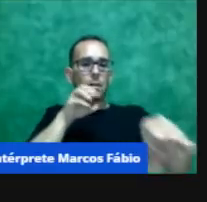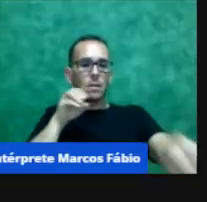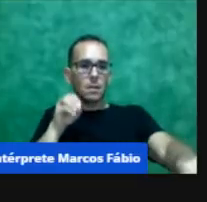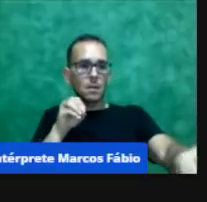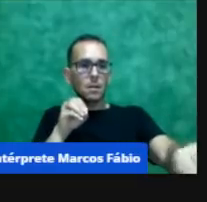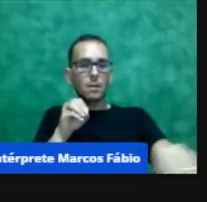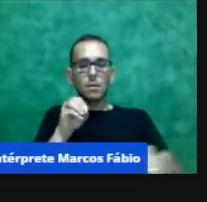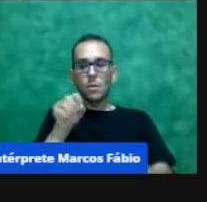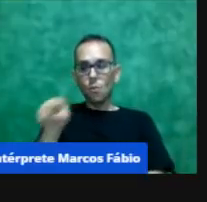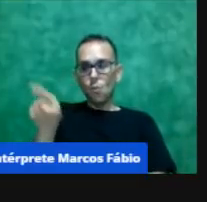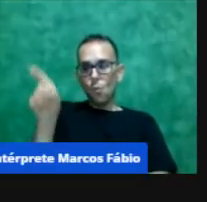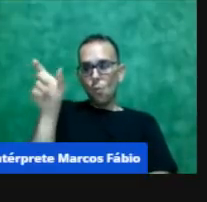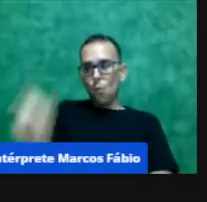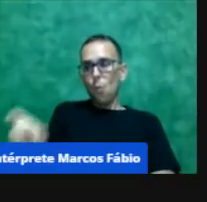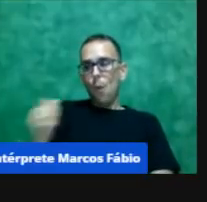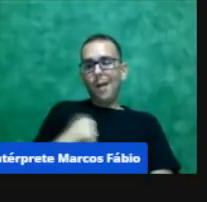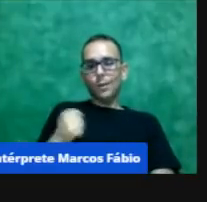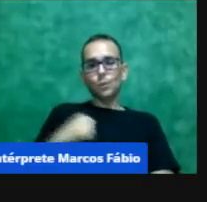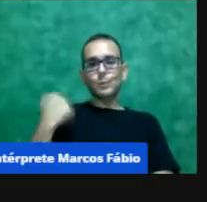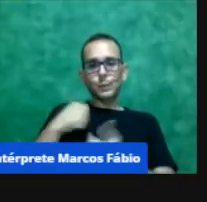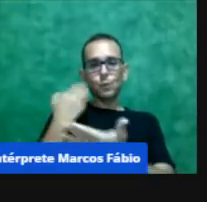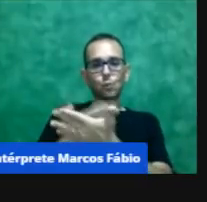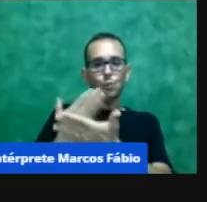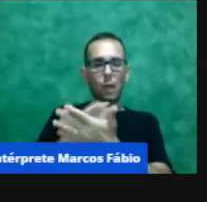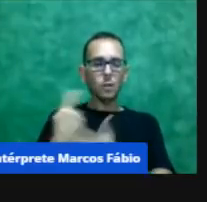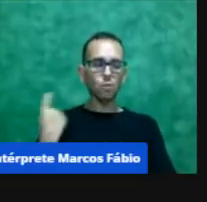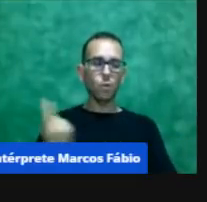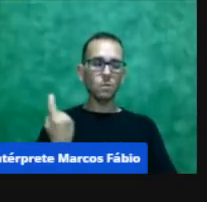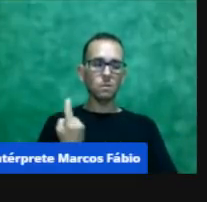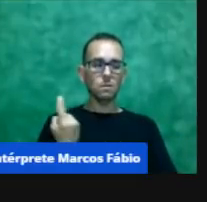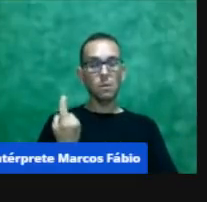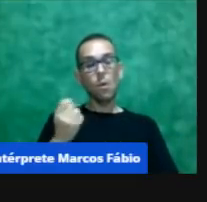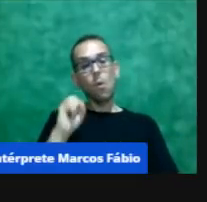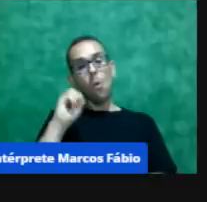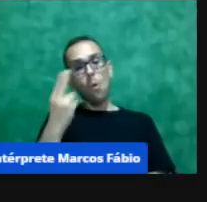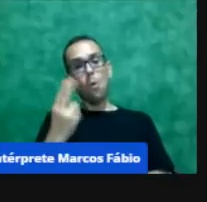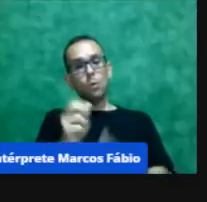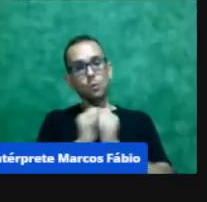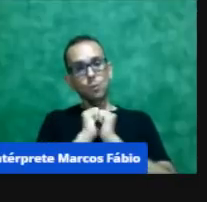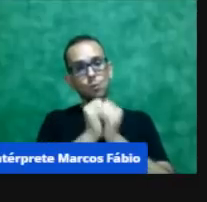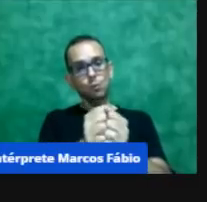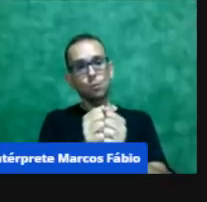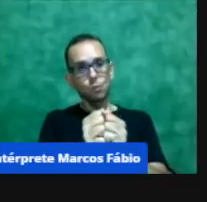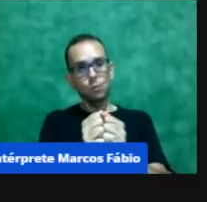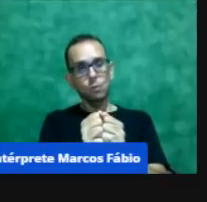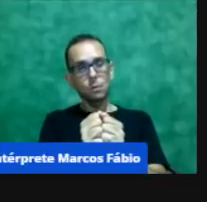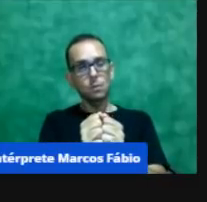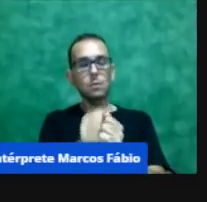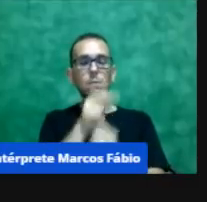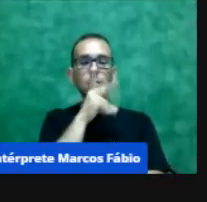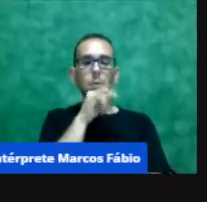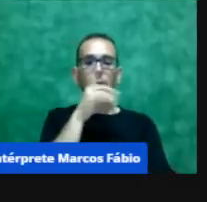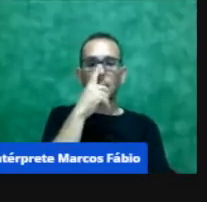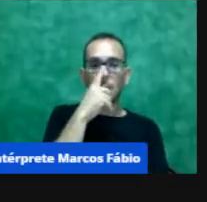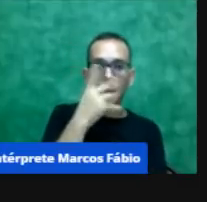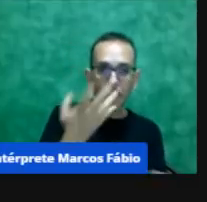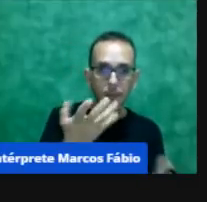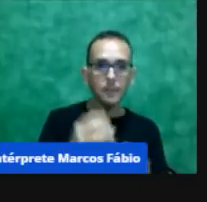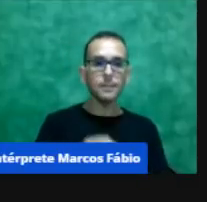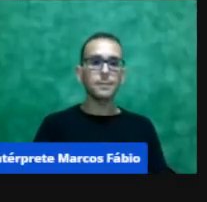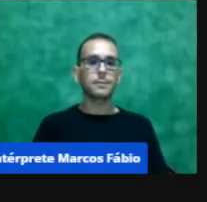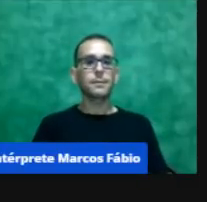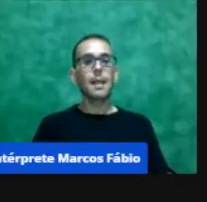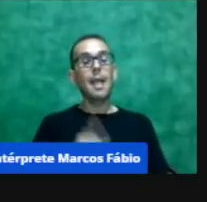o aluno tem que estudar sozinho ou acompanhado de um responsável, é